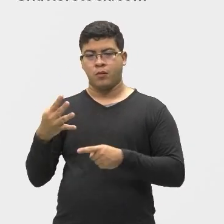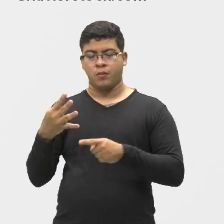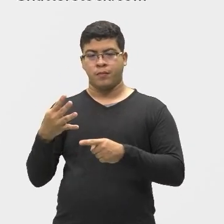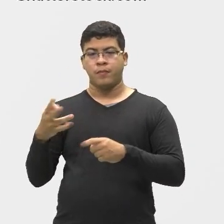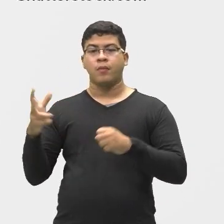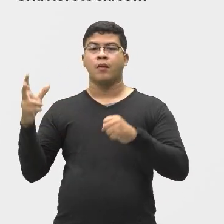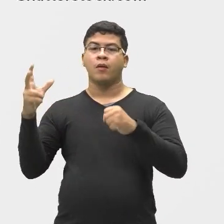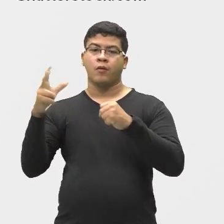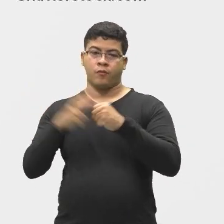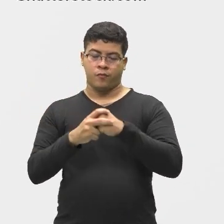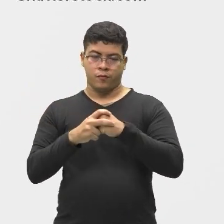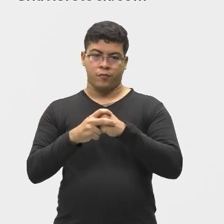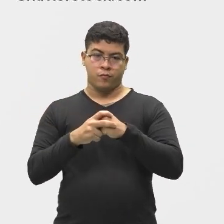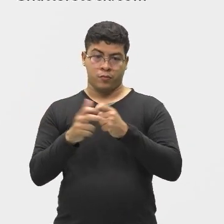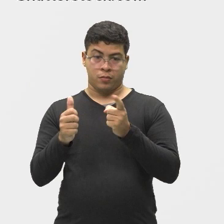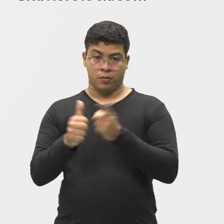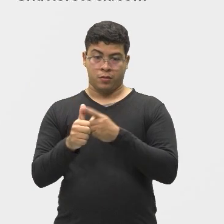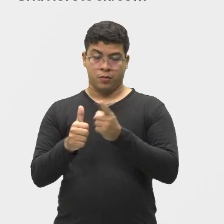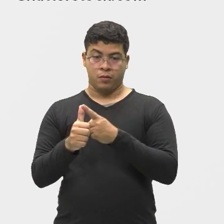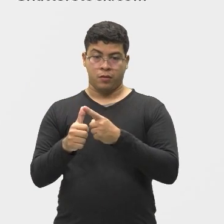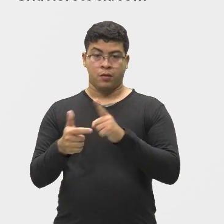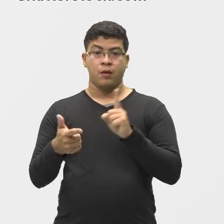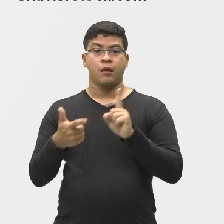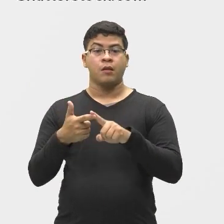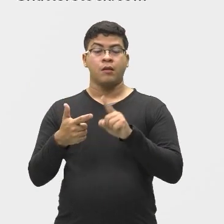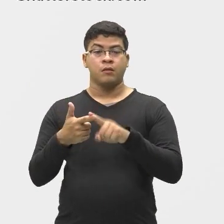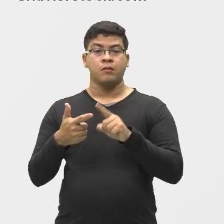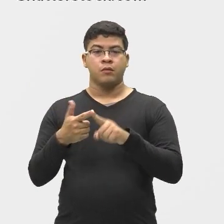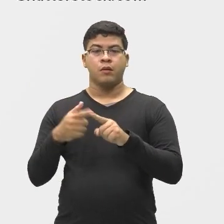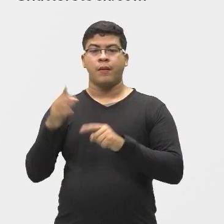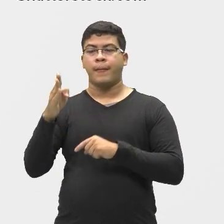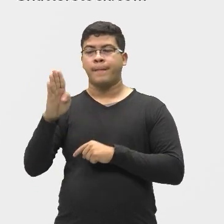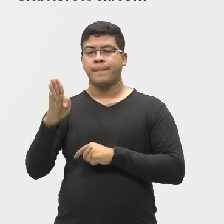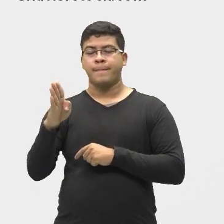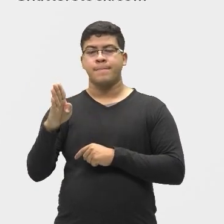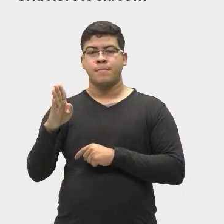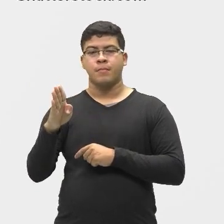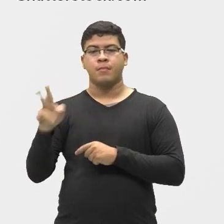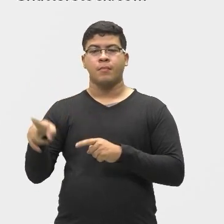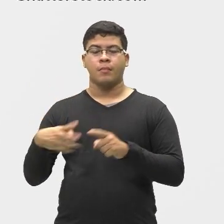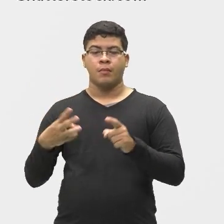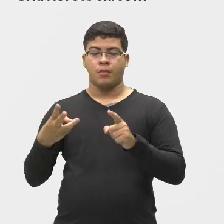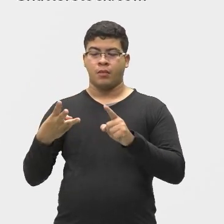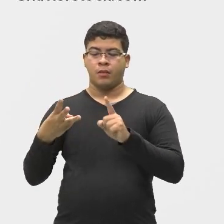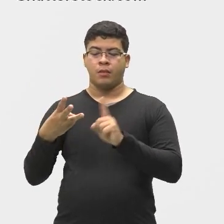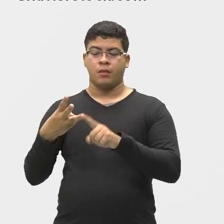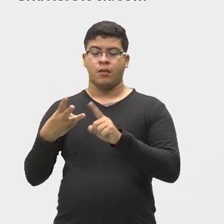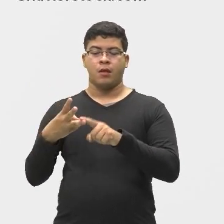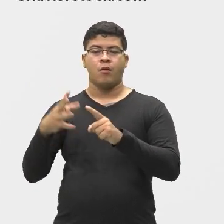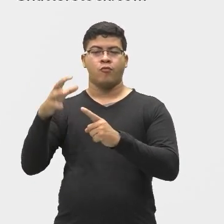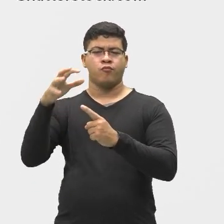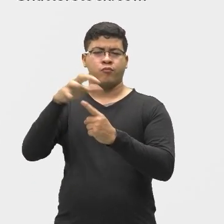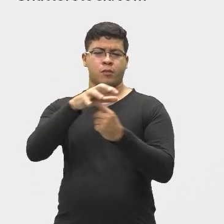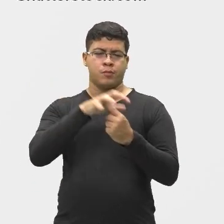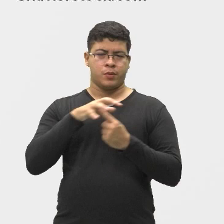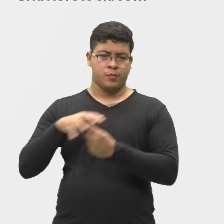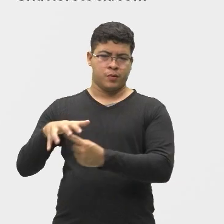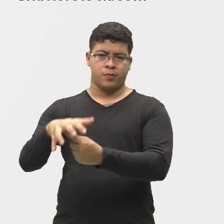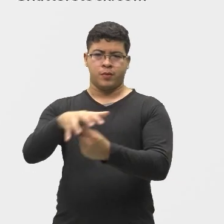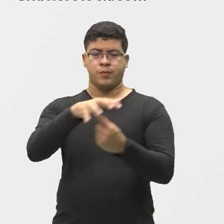representação de bactérias, né? E na terceira imagem, eu tenho uma representação dos fungos. O que é que eles